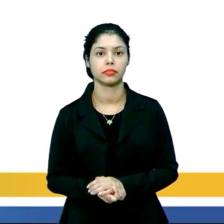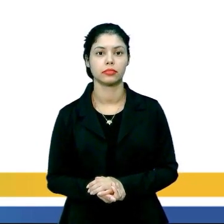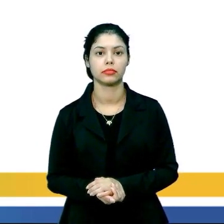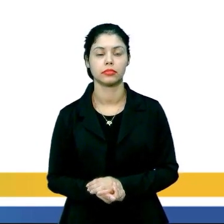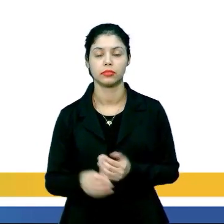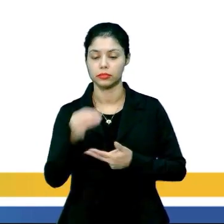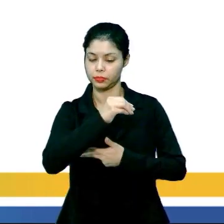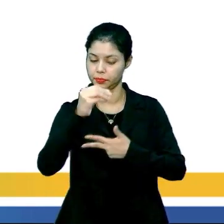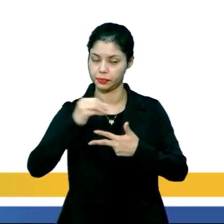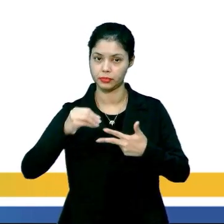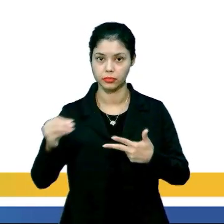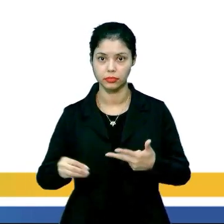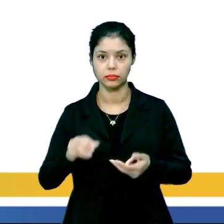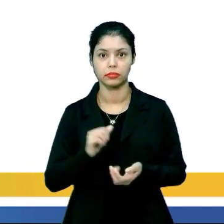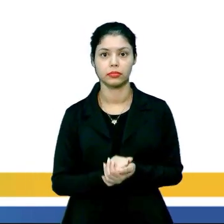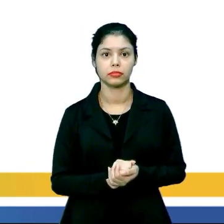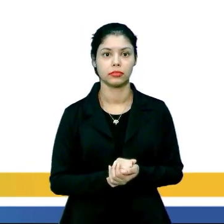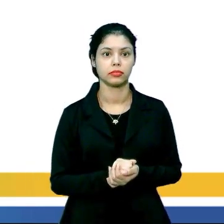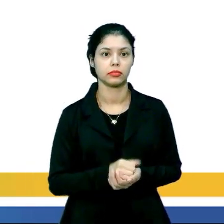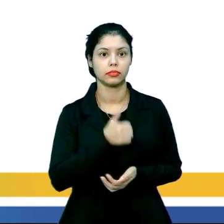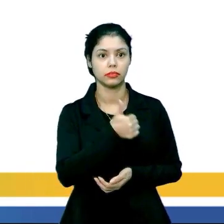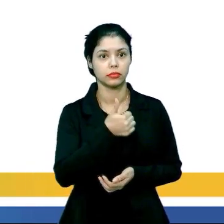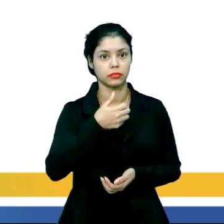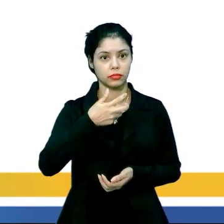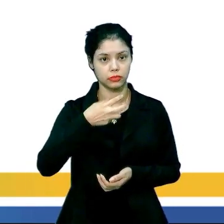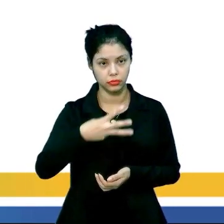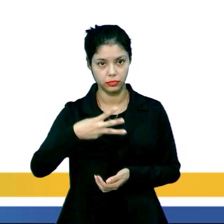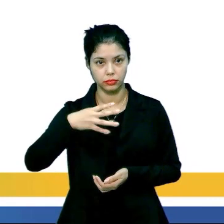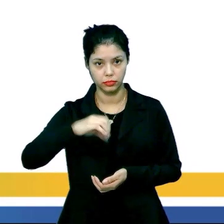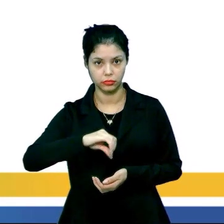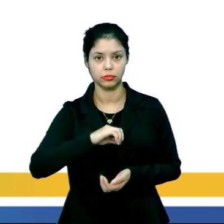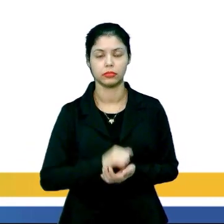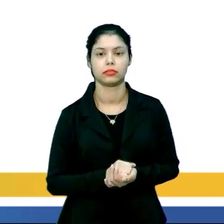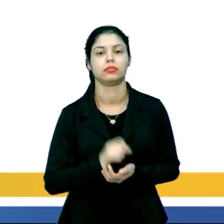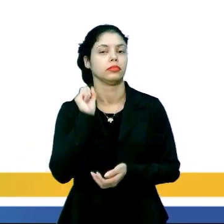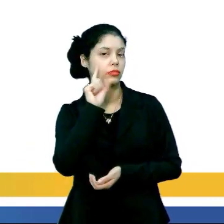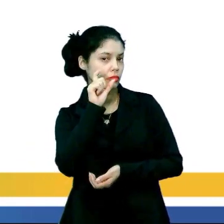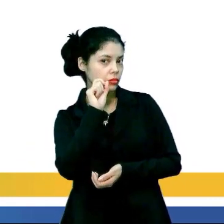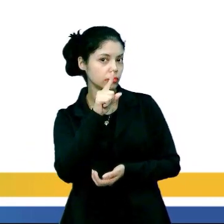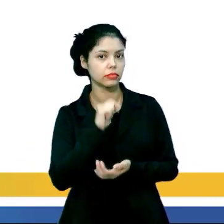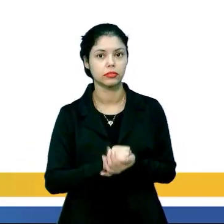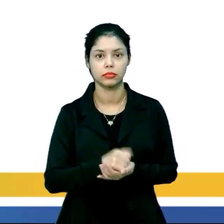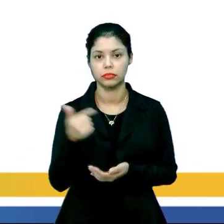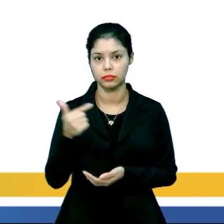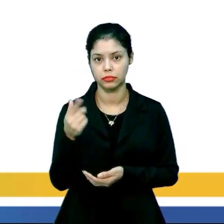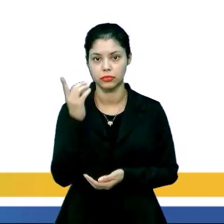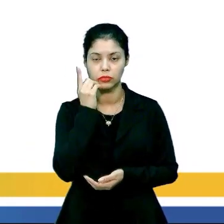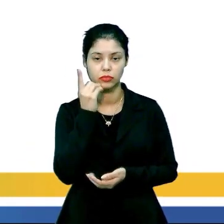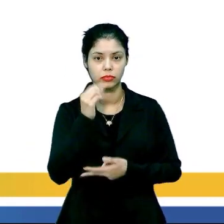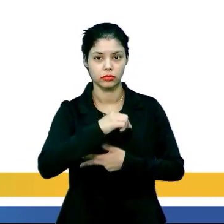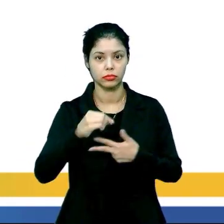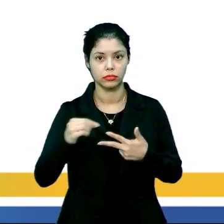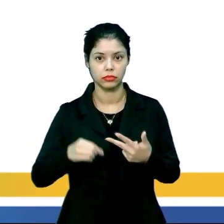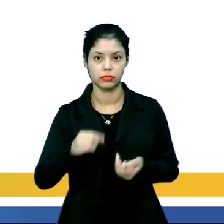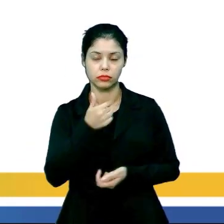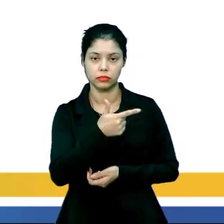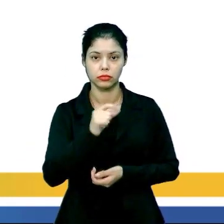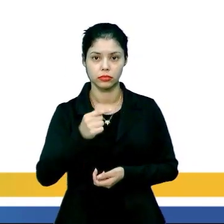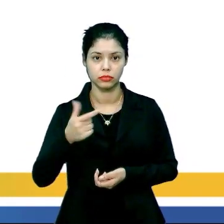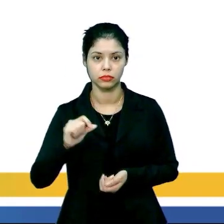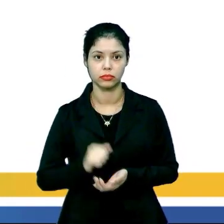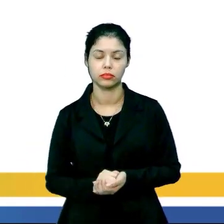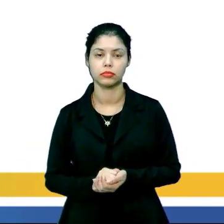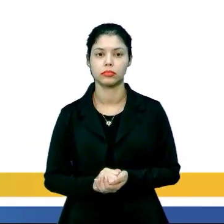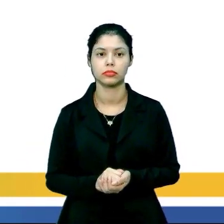Também do Enem, questão 139, prova azul do segundo dia. Um casal está reformando